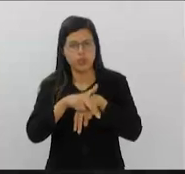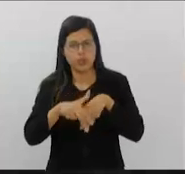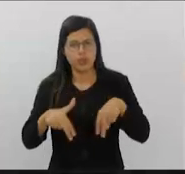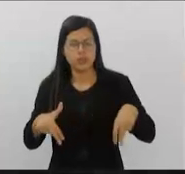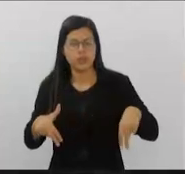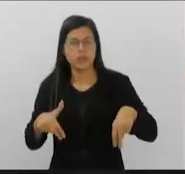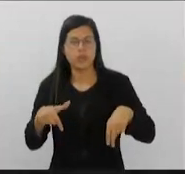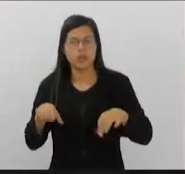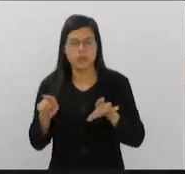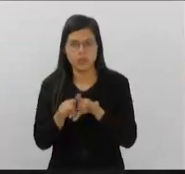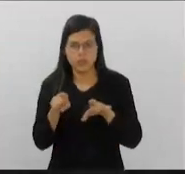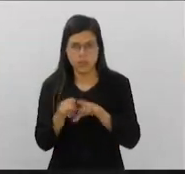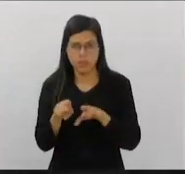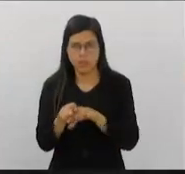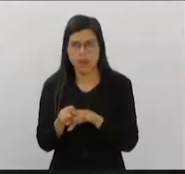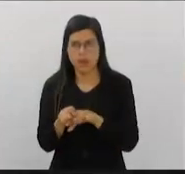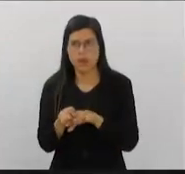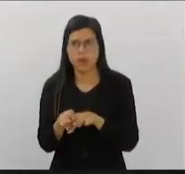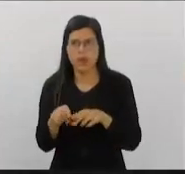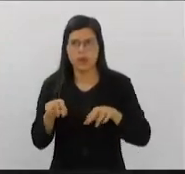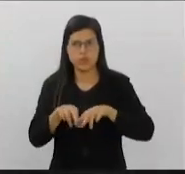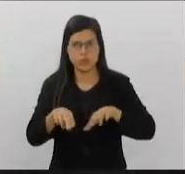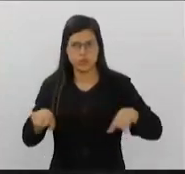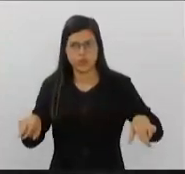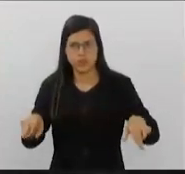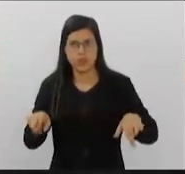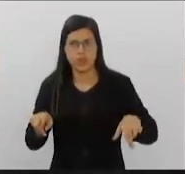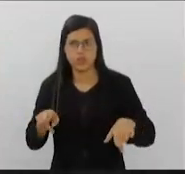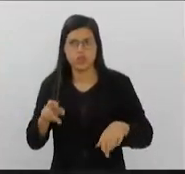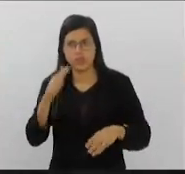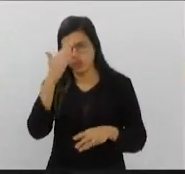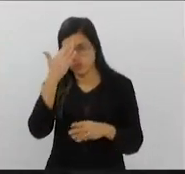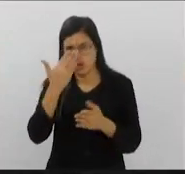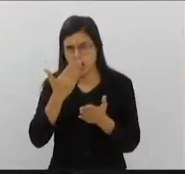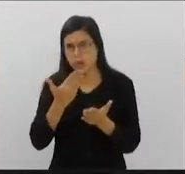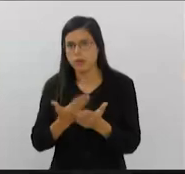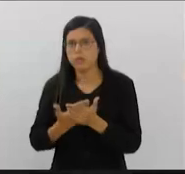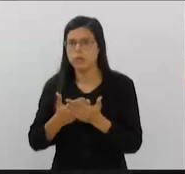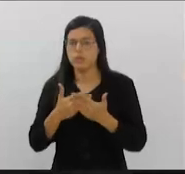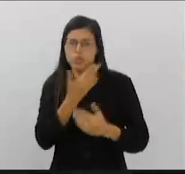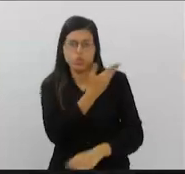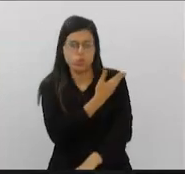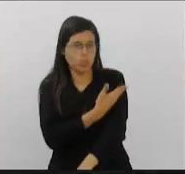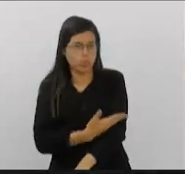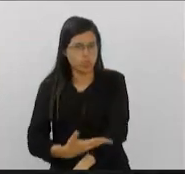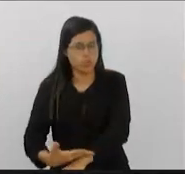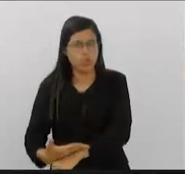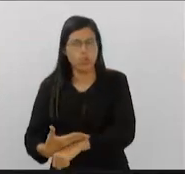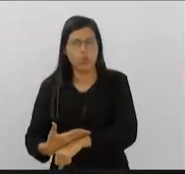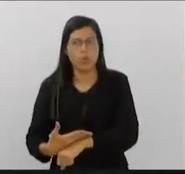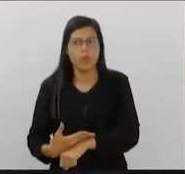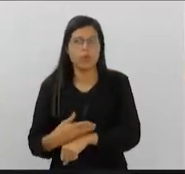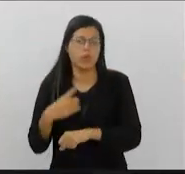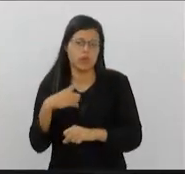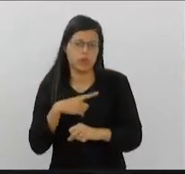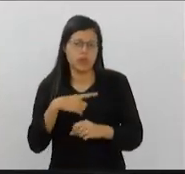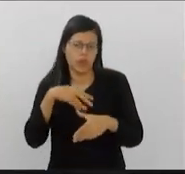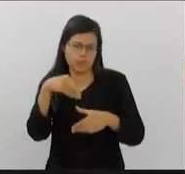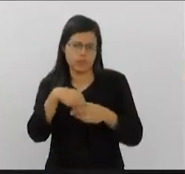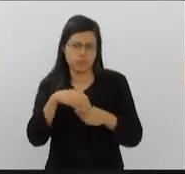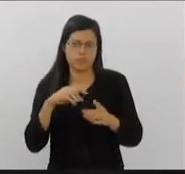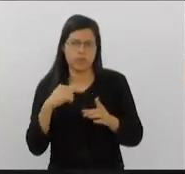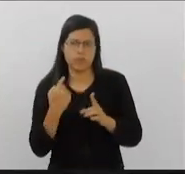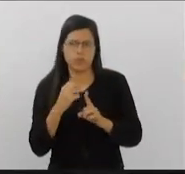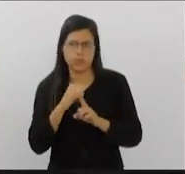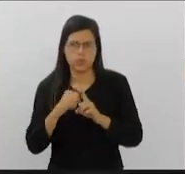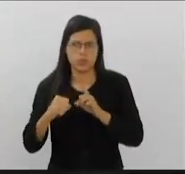também a diversidade de credos e de costumes que forjam a nossa sociedade. Nós